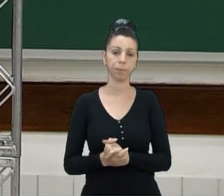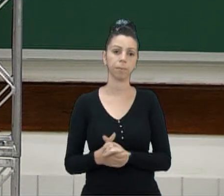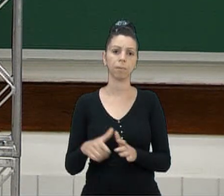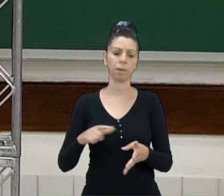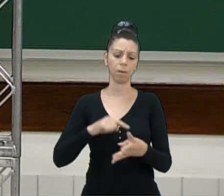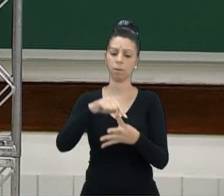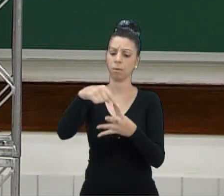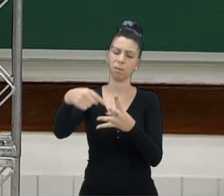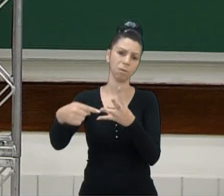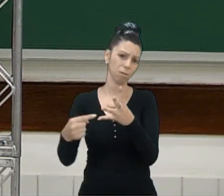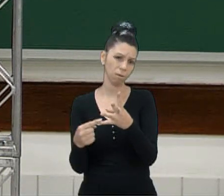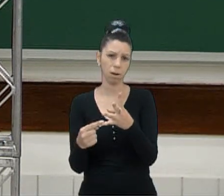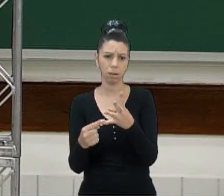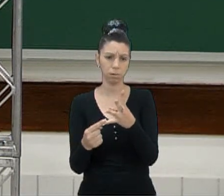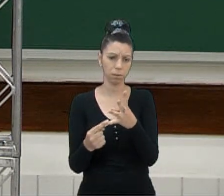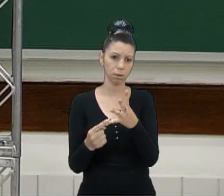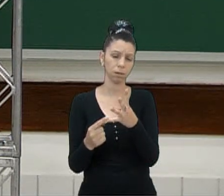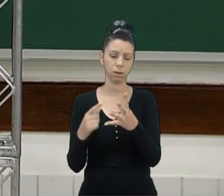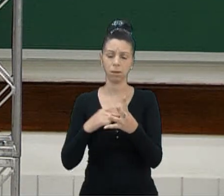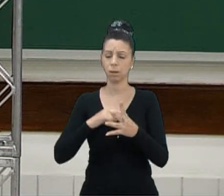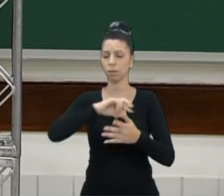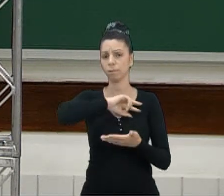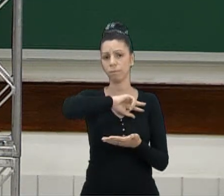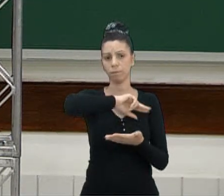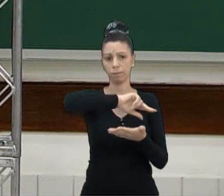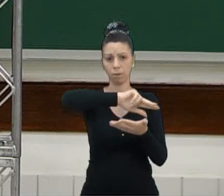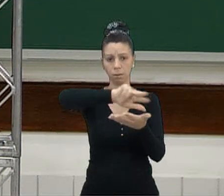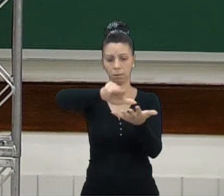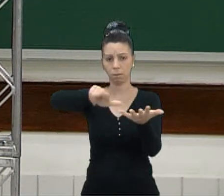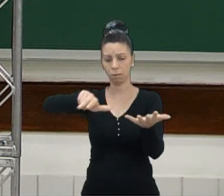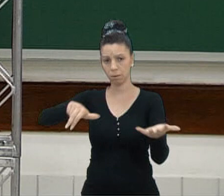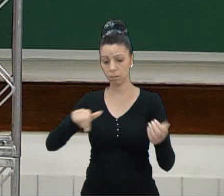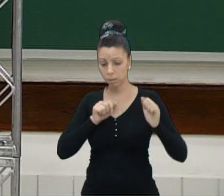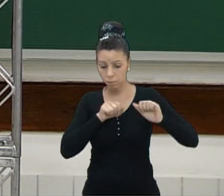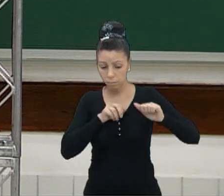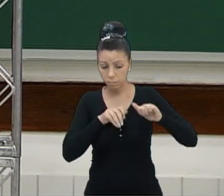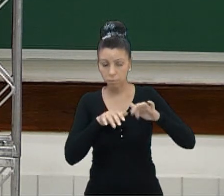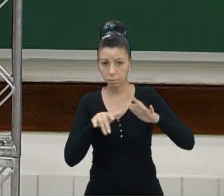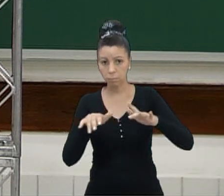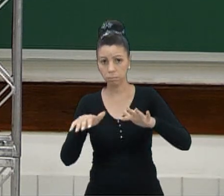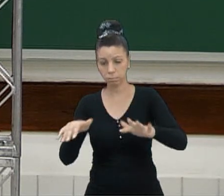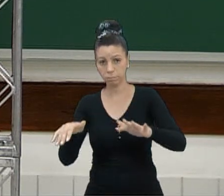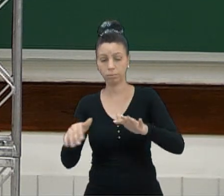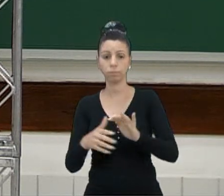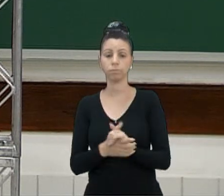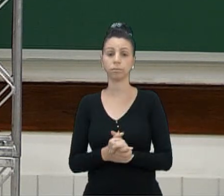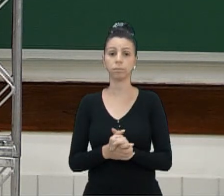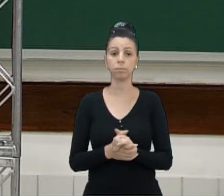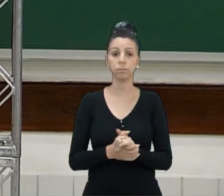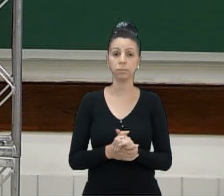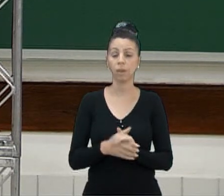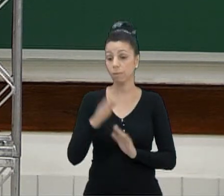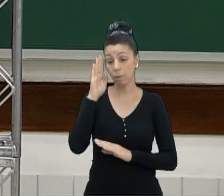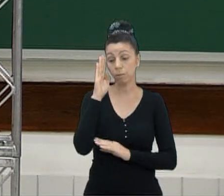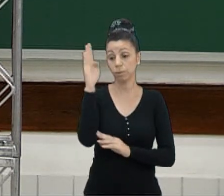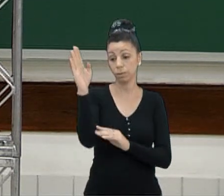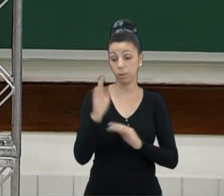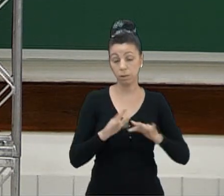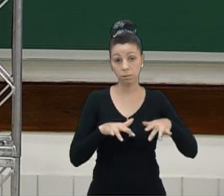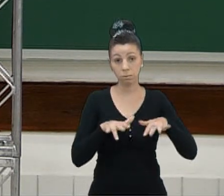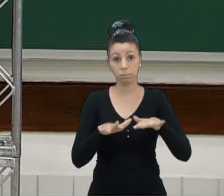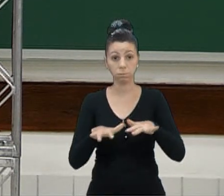4 penínsulas, né? Ibérica, Itálica, Escandinava, são essas porções que se estendem em direção ao mar. Então